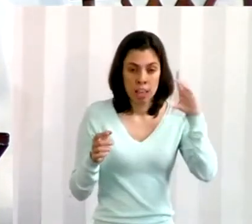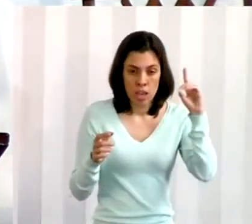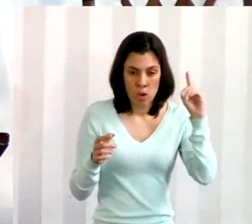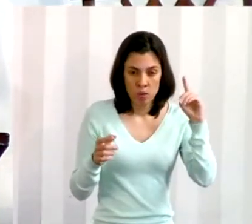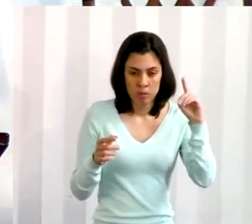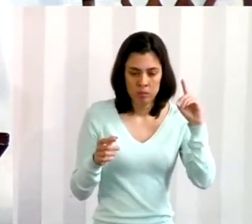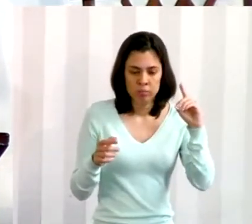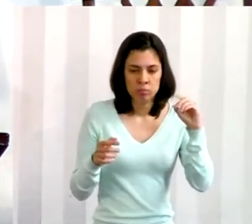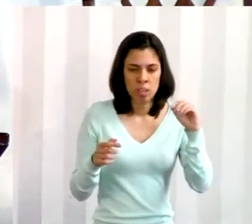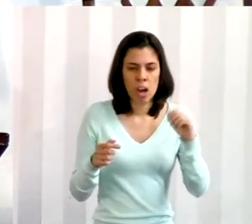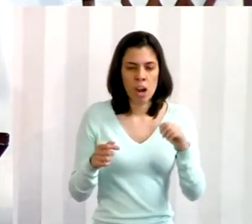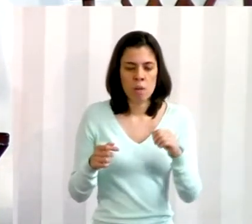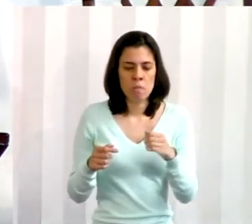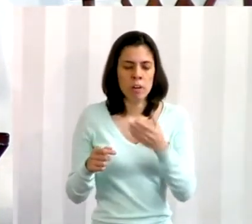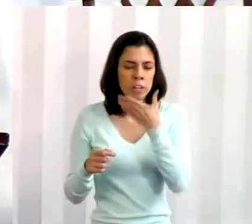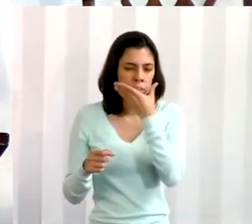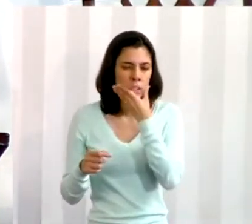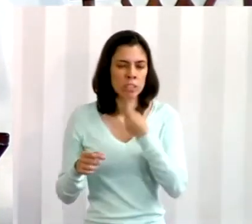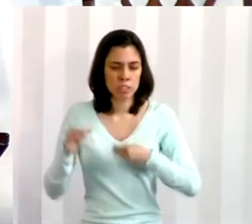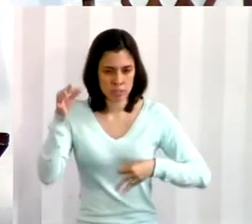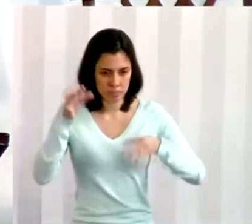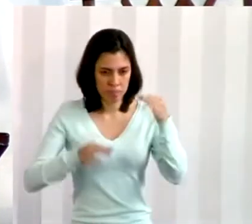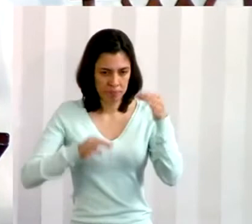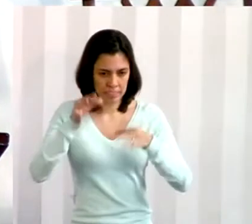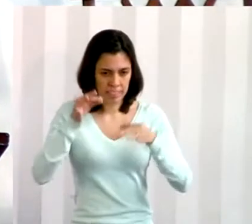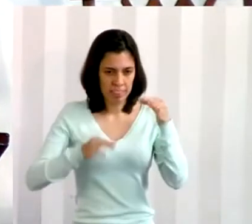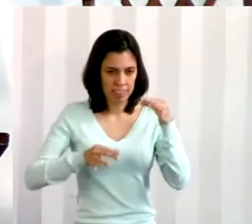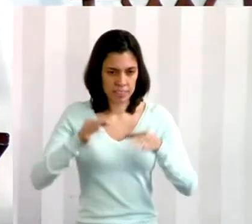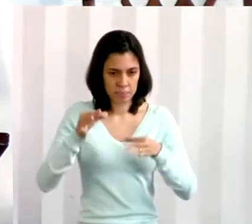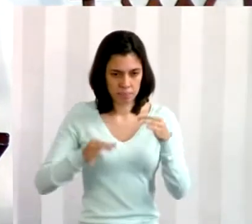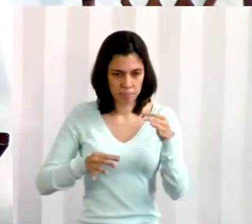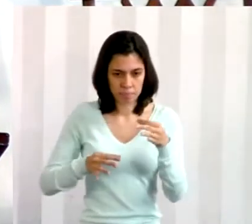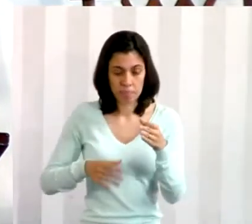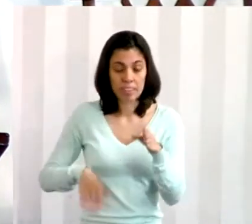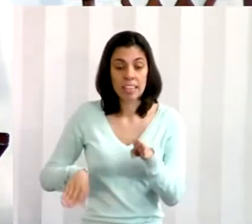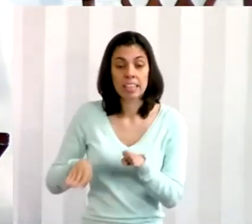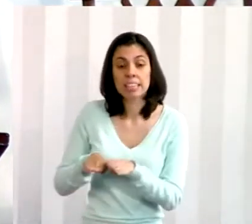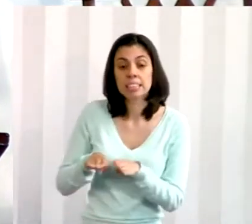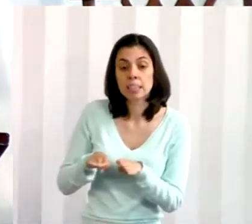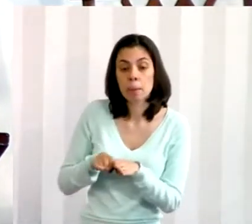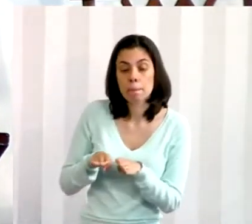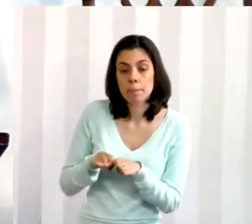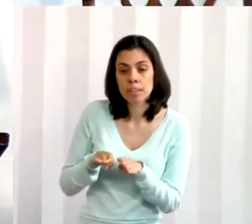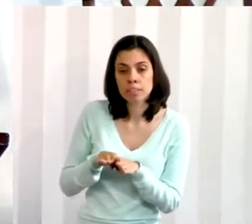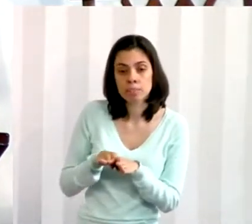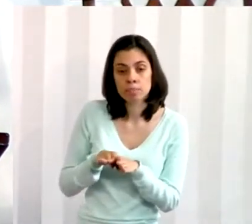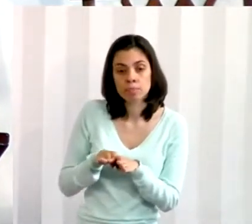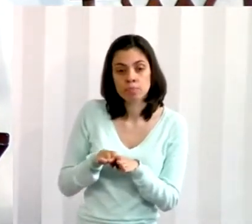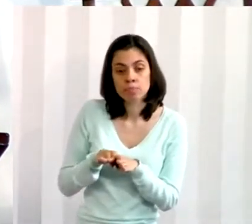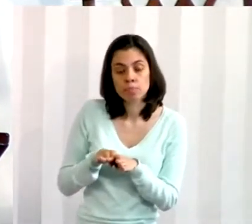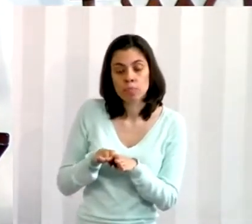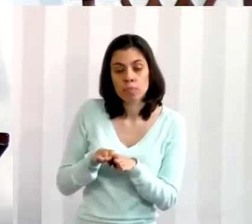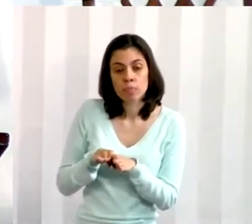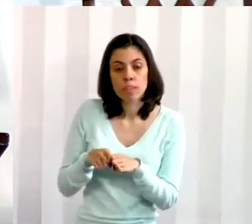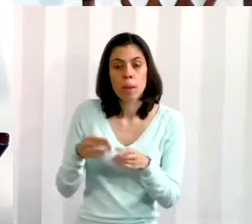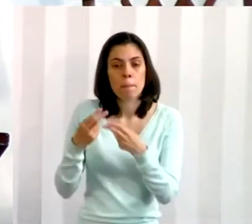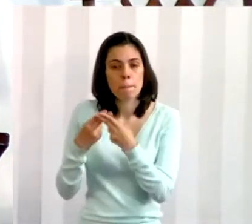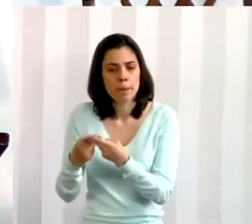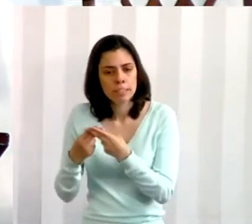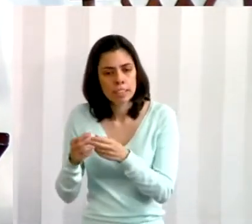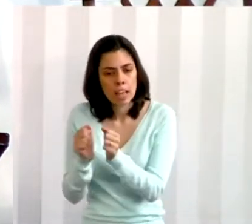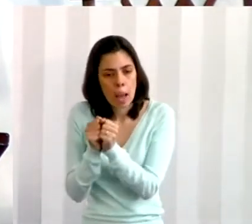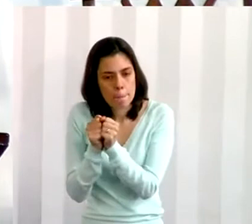Bíblia fala sobre a vinda do Senhor Jesus Cristo, o Apocalipse. São as 3 palavras que apontam para a vinda do